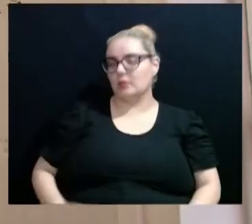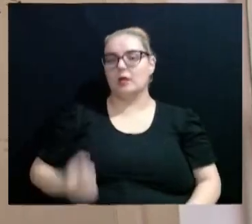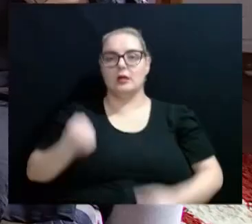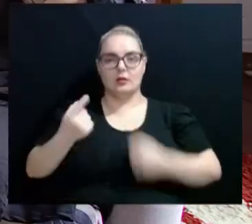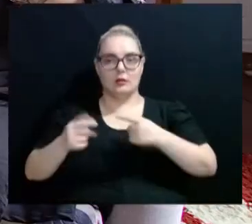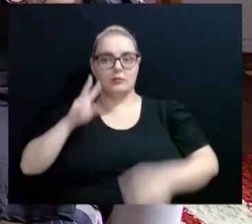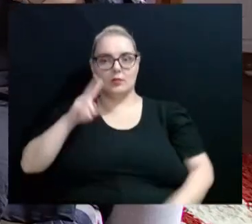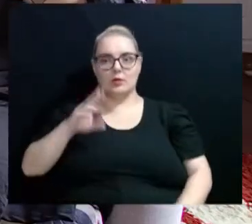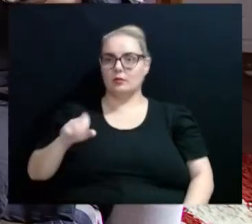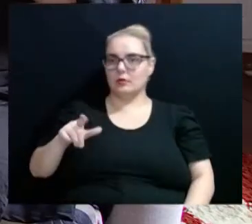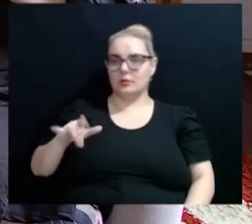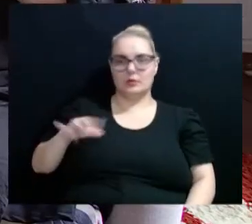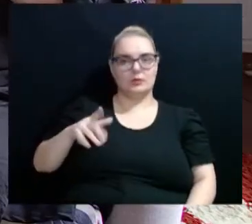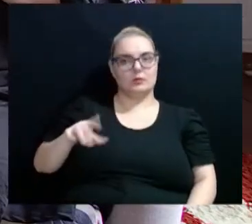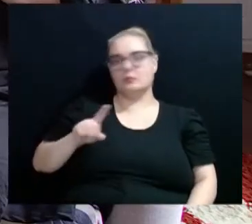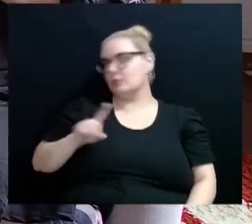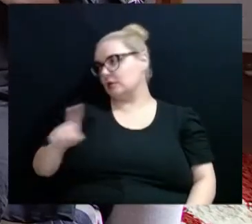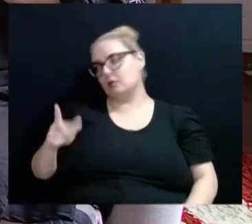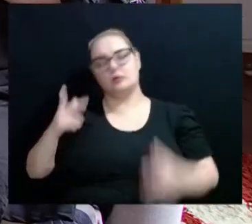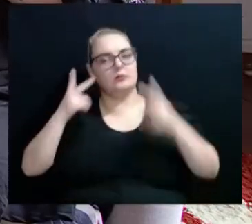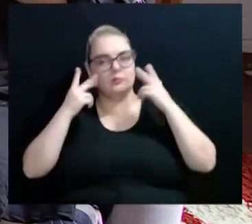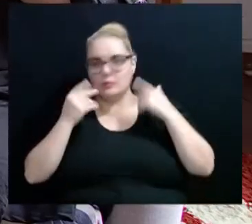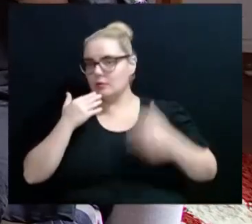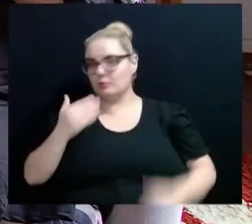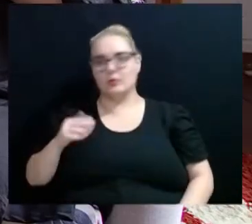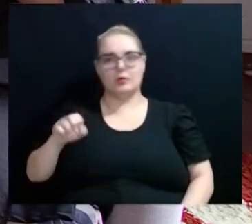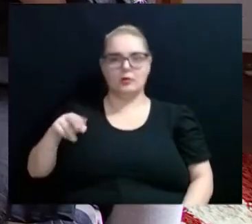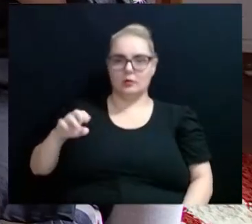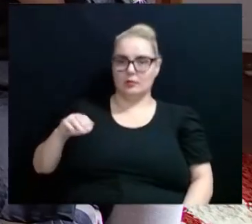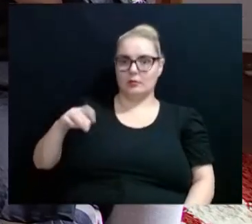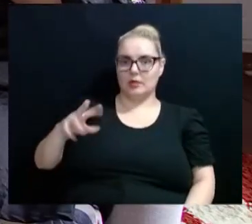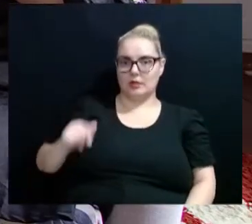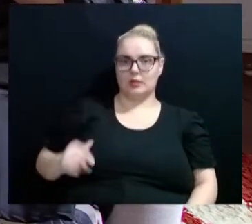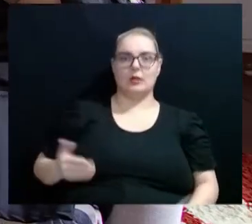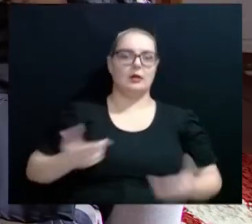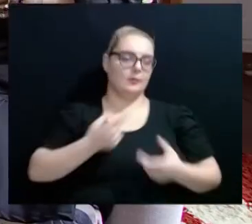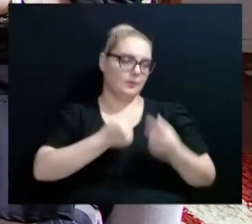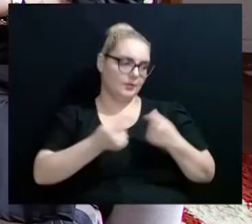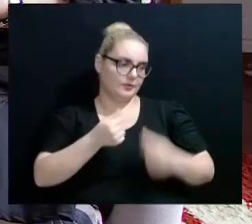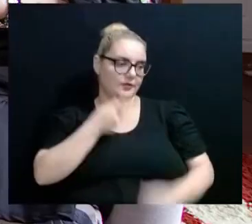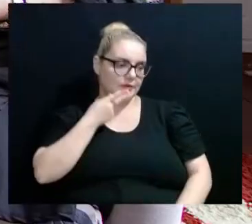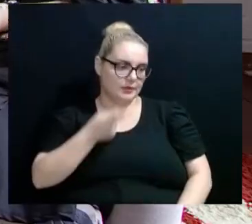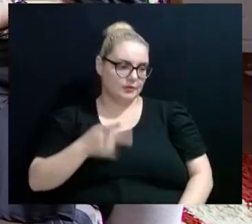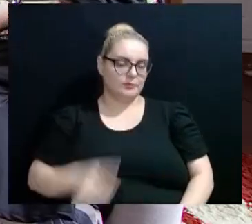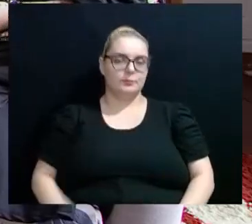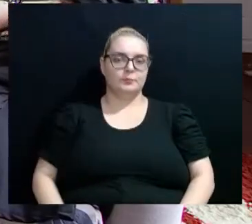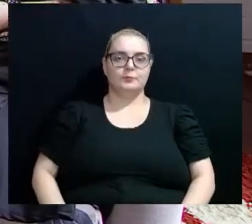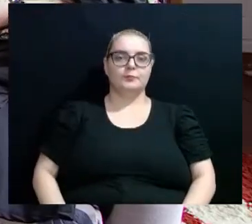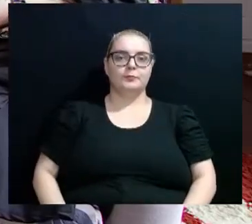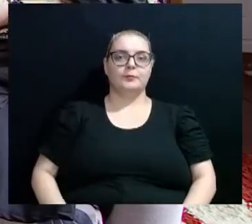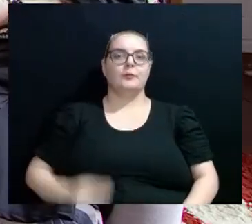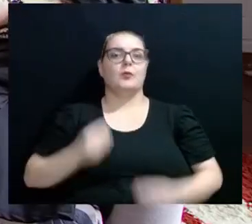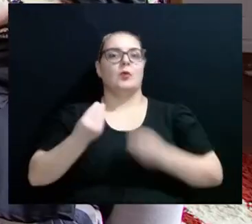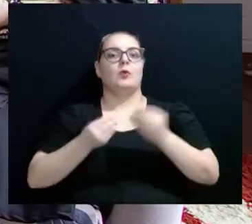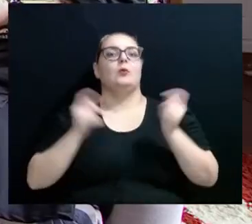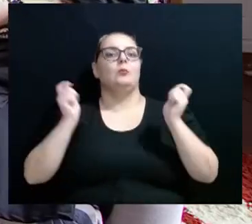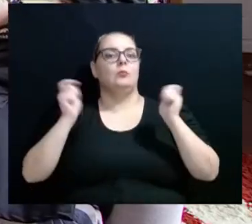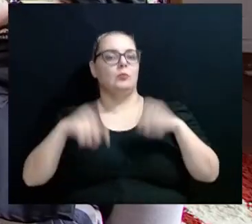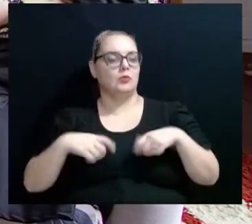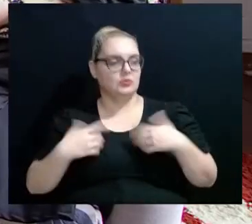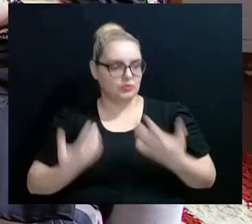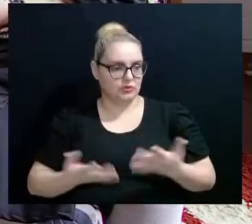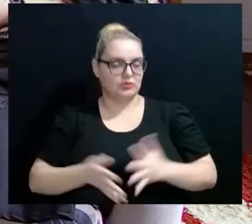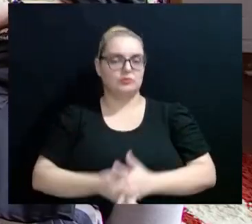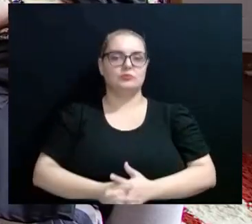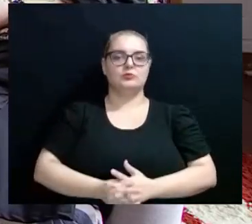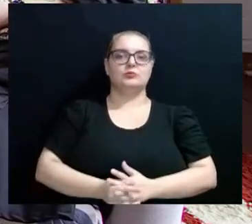olha algumas daquela coleção, mas eu normalmente não pego encomendas. Agora, economicamente falando, como é